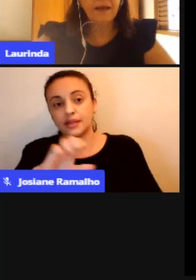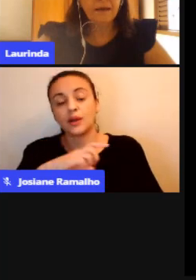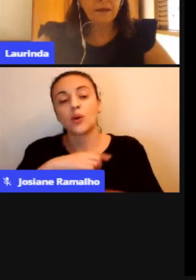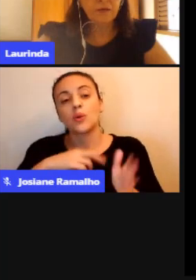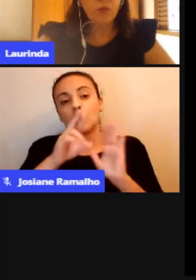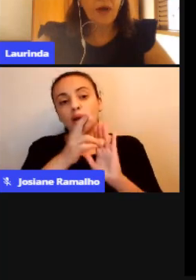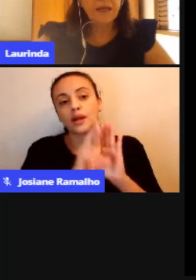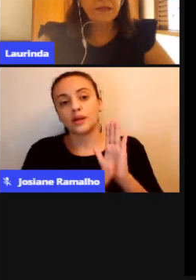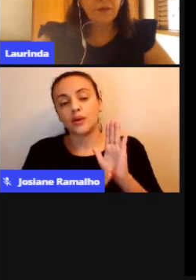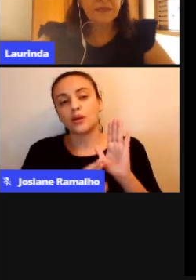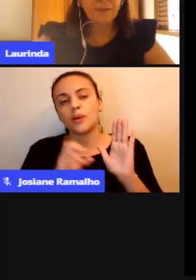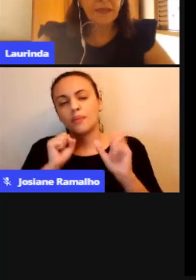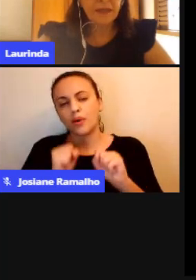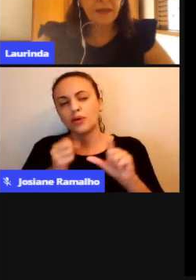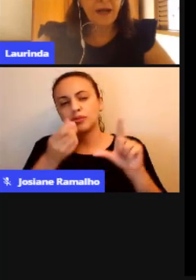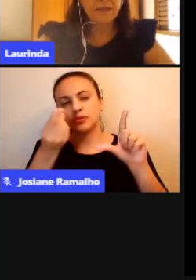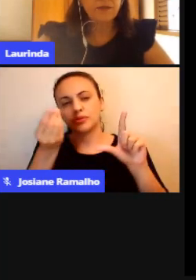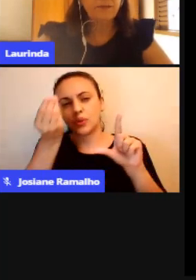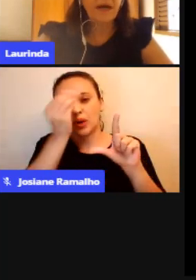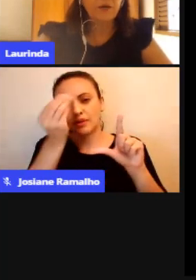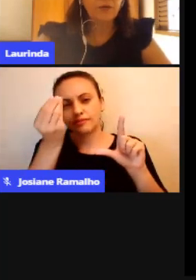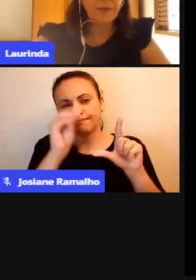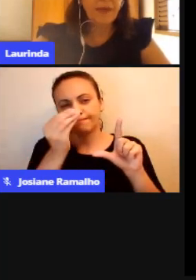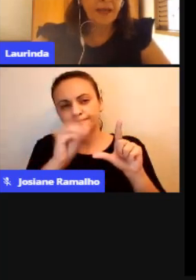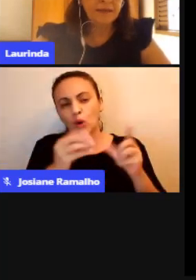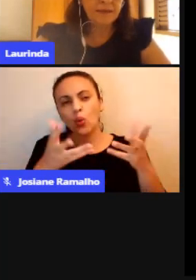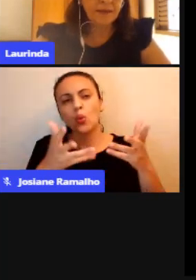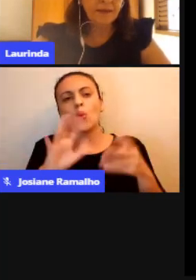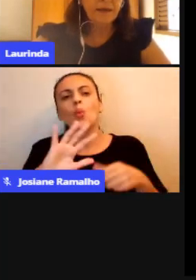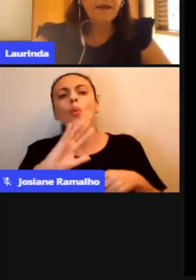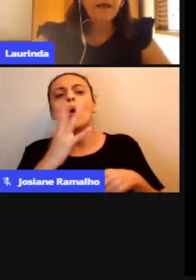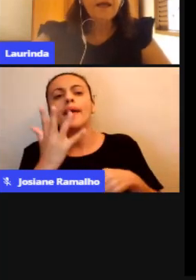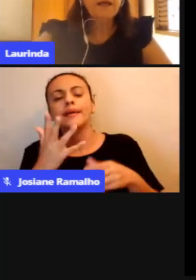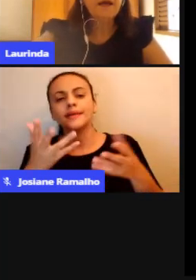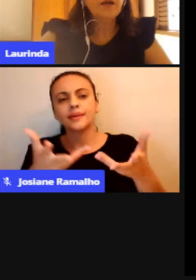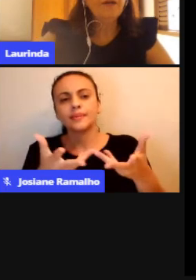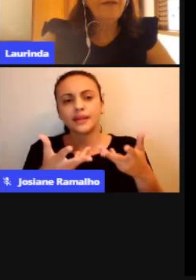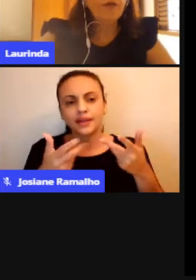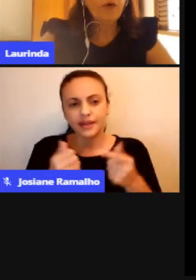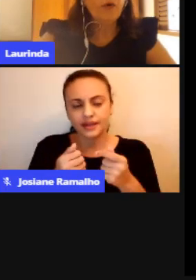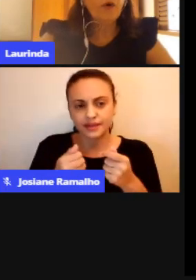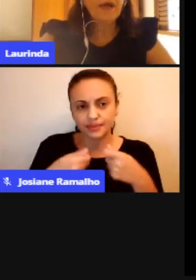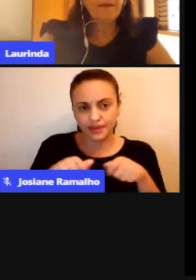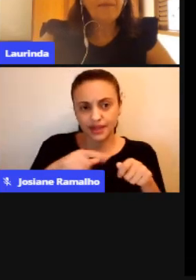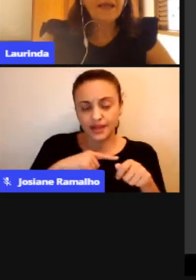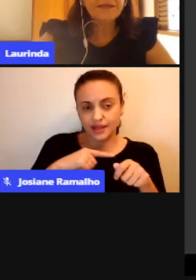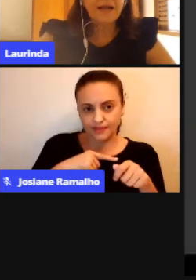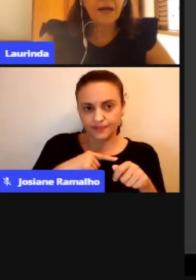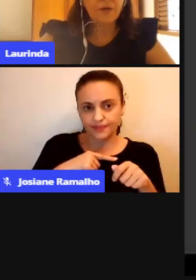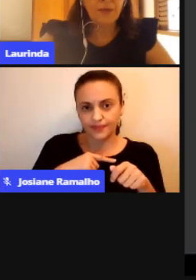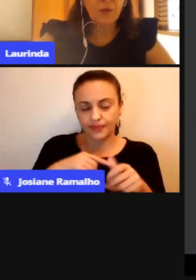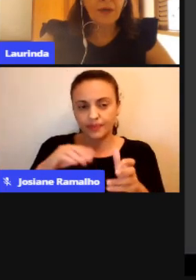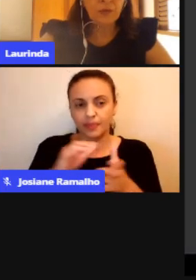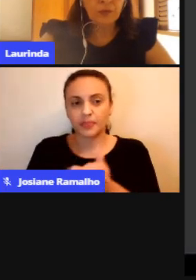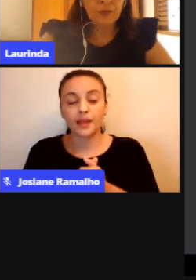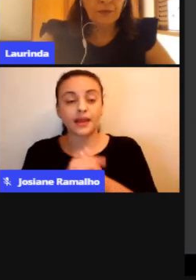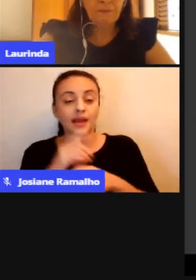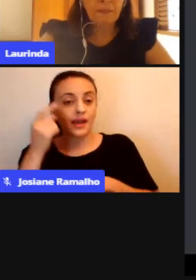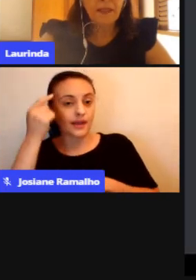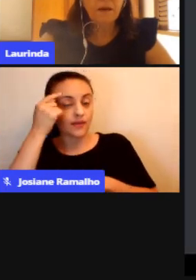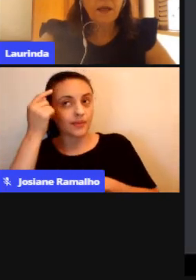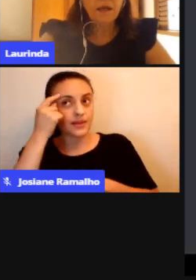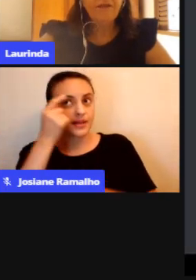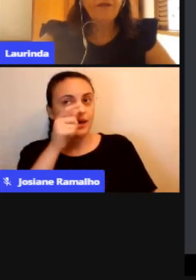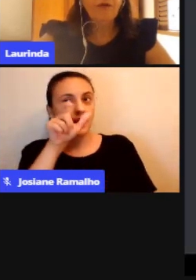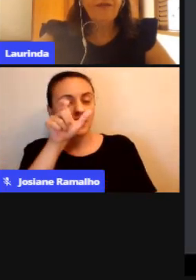estar elencando quais são as habilidades para o bimestre, e aí eu vou pensar no meu